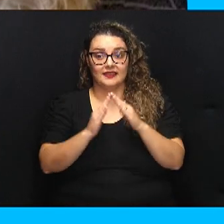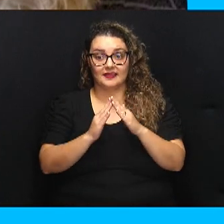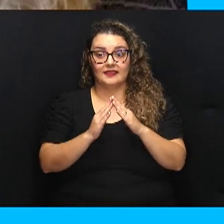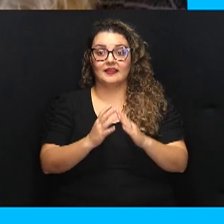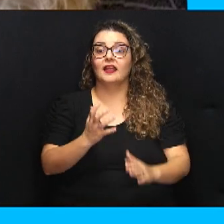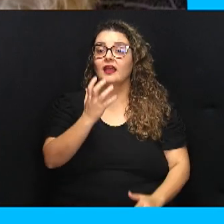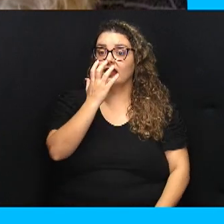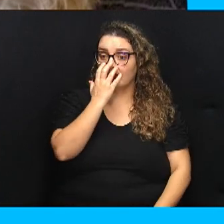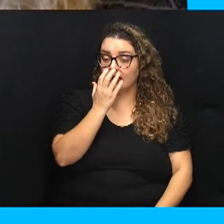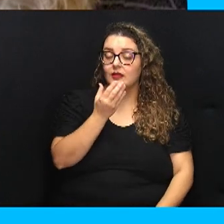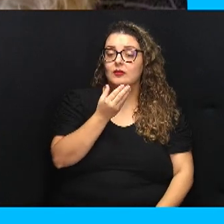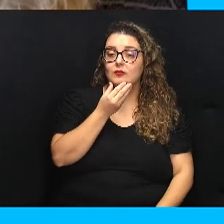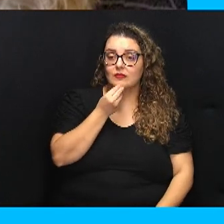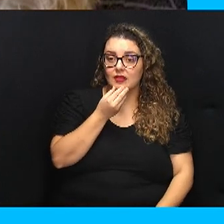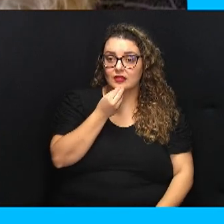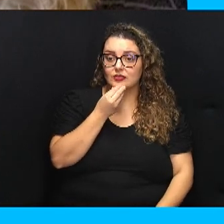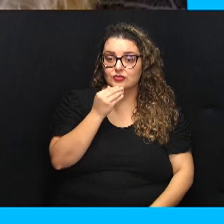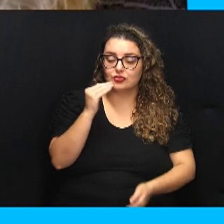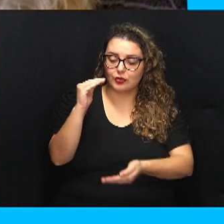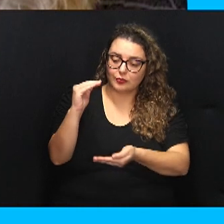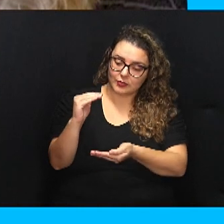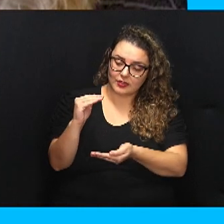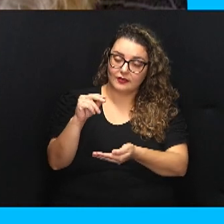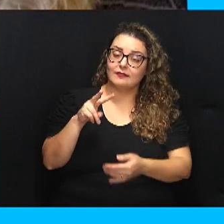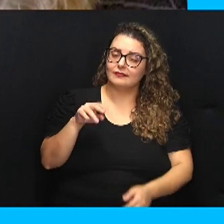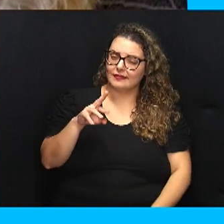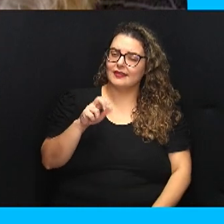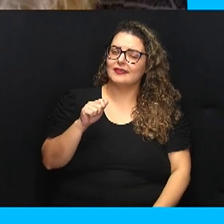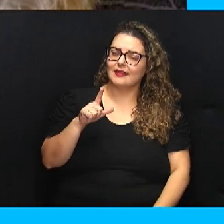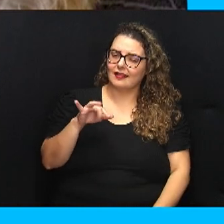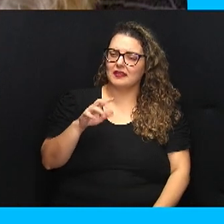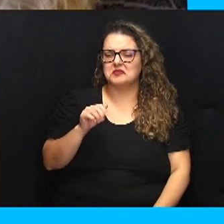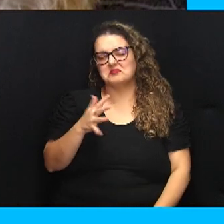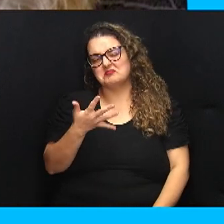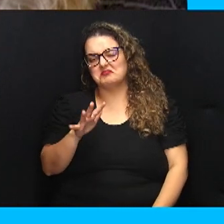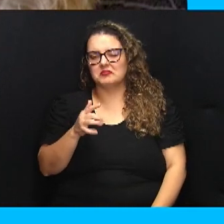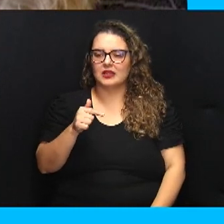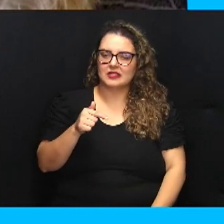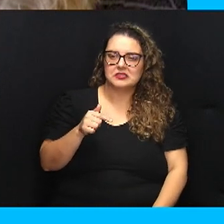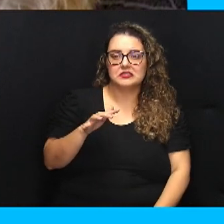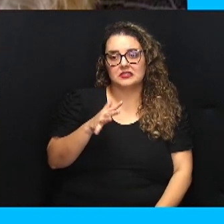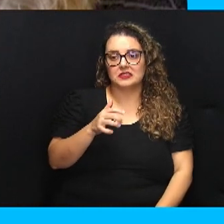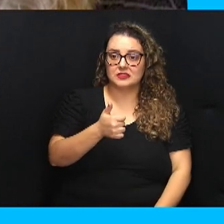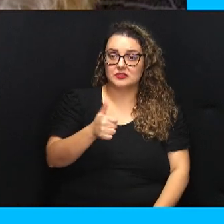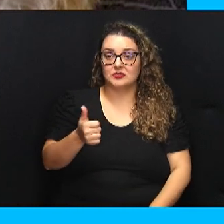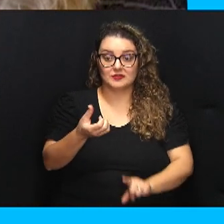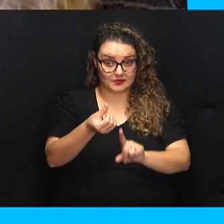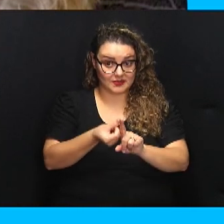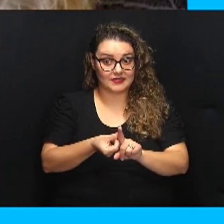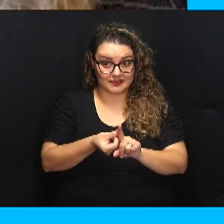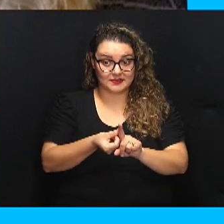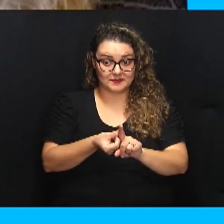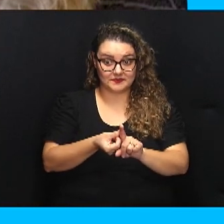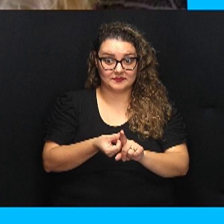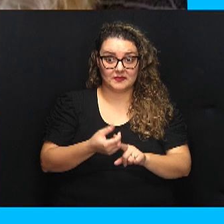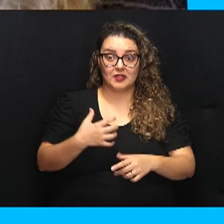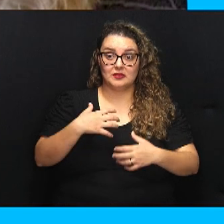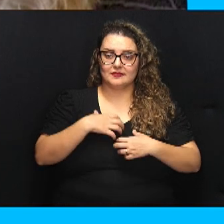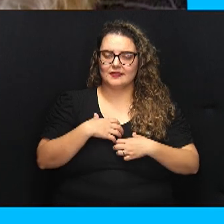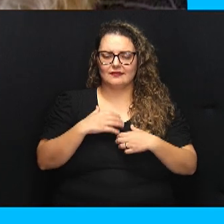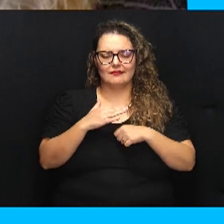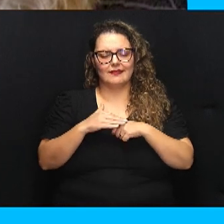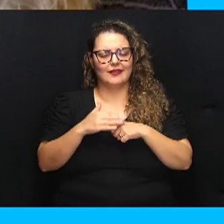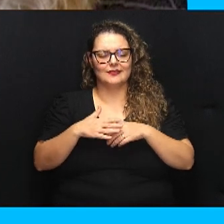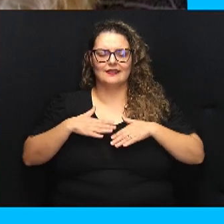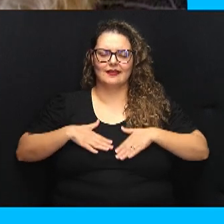macho, de pequeno porte, vira-lata e deve ter entre 7 e 11 meses. Com temperamento dócil e